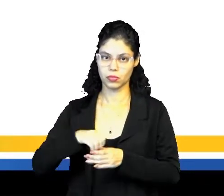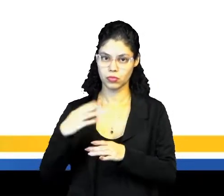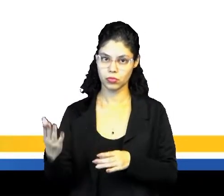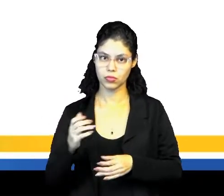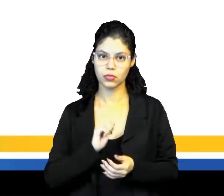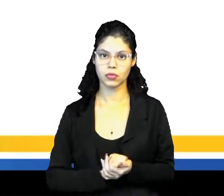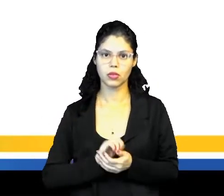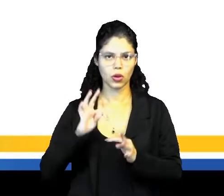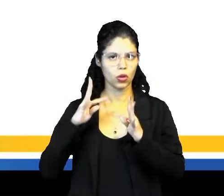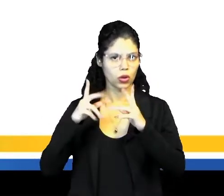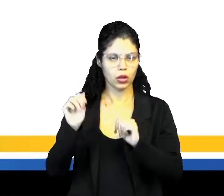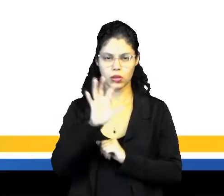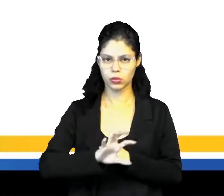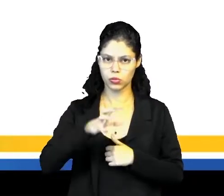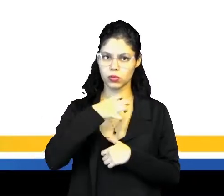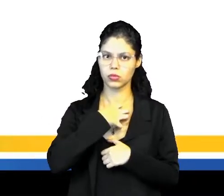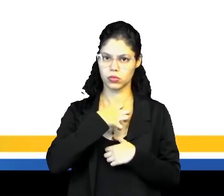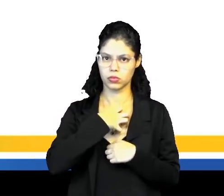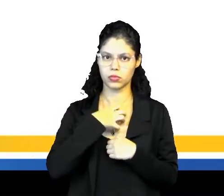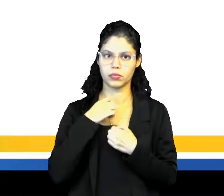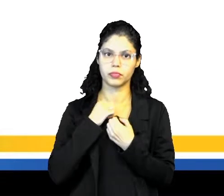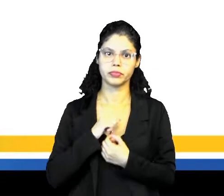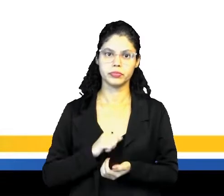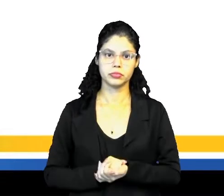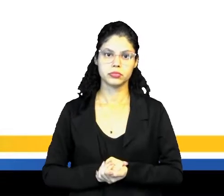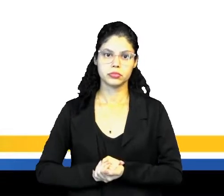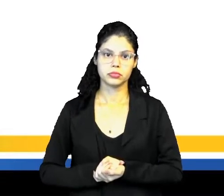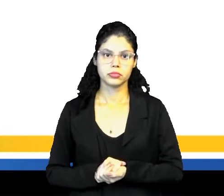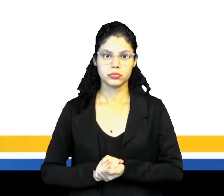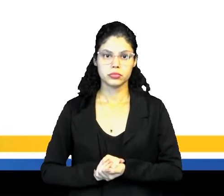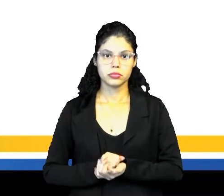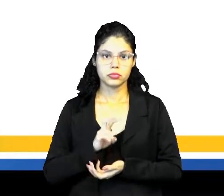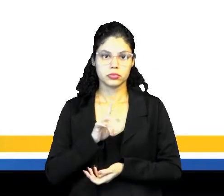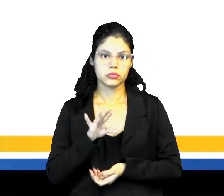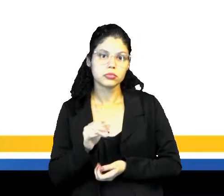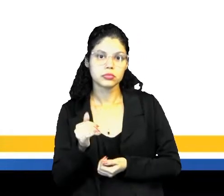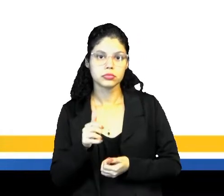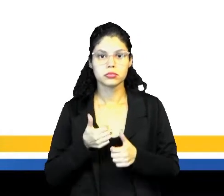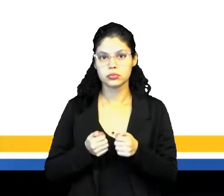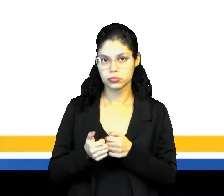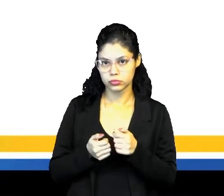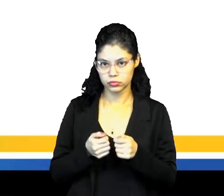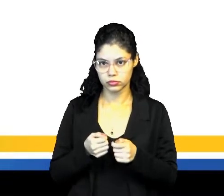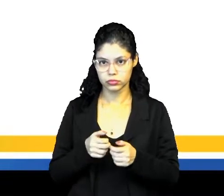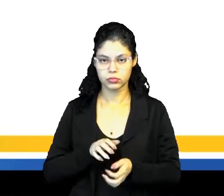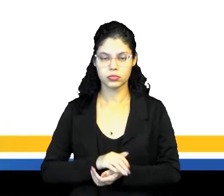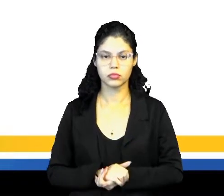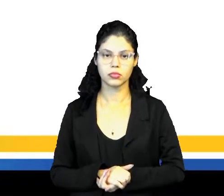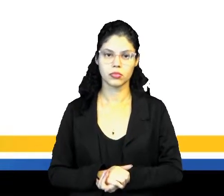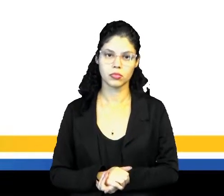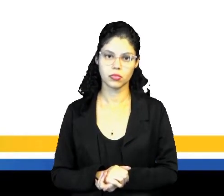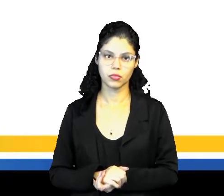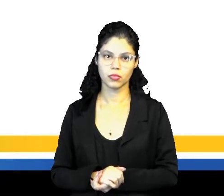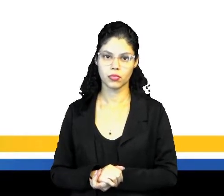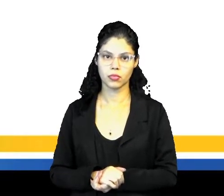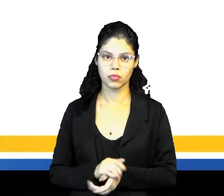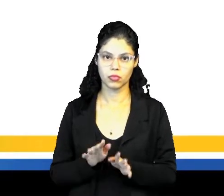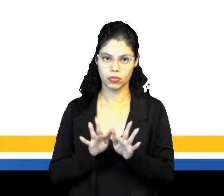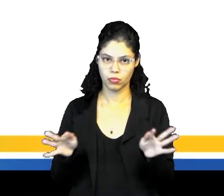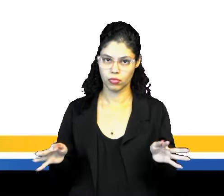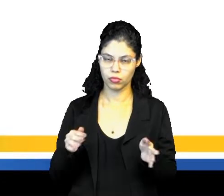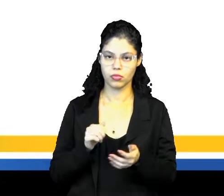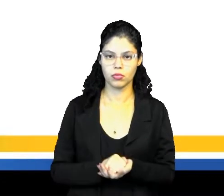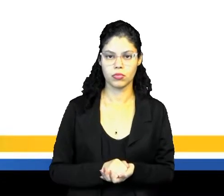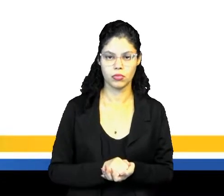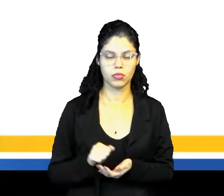de fora, muda completamente o sentido. Por exemplo, vou jogar videogame. Né? É uma frase ali